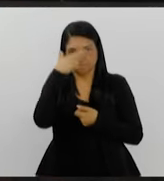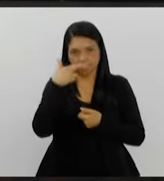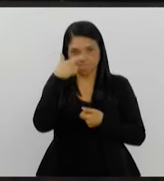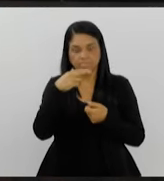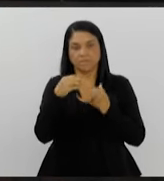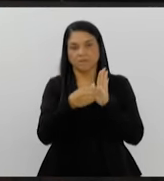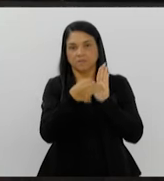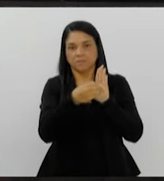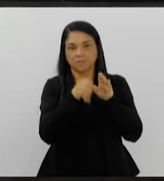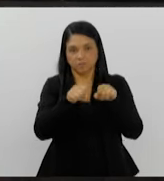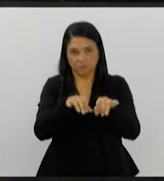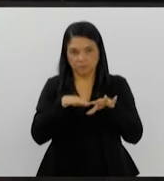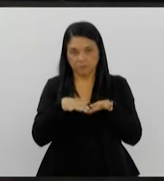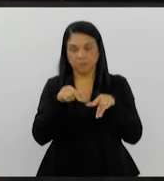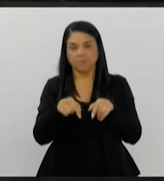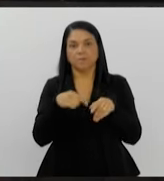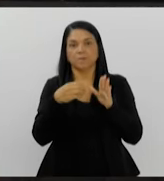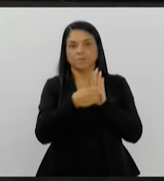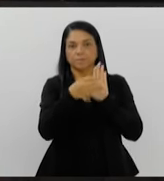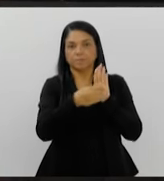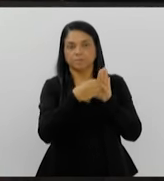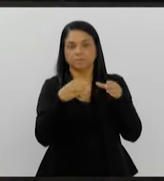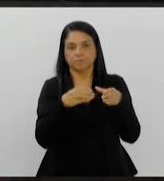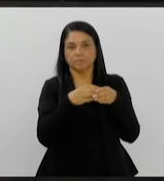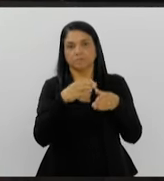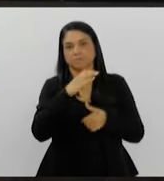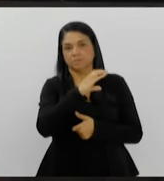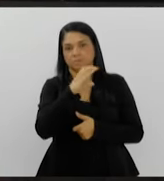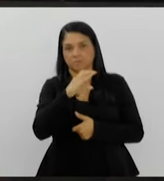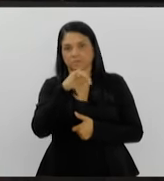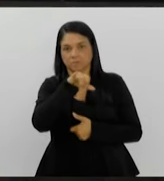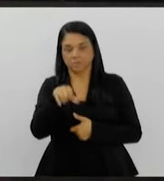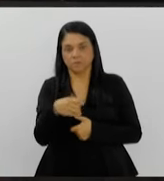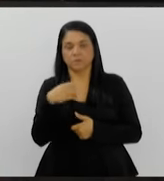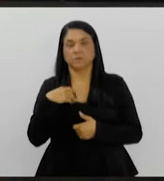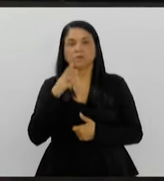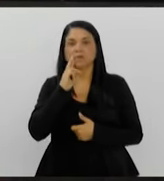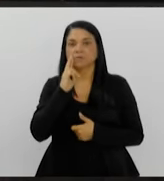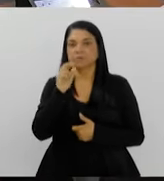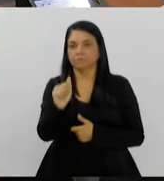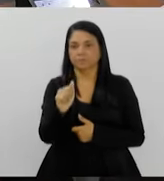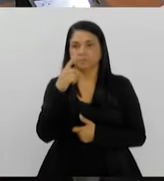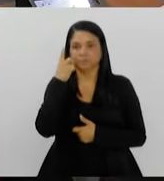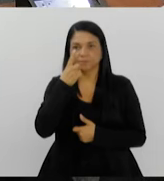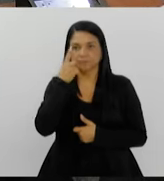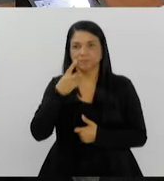de plenário para emitir parecer pela ccj Deputado Rodrigo